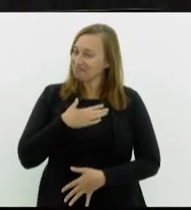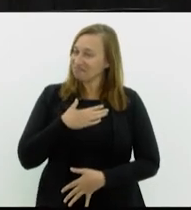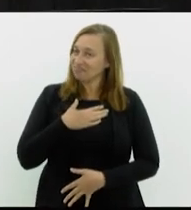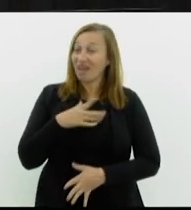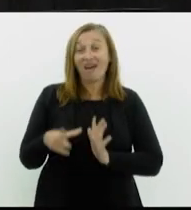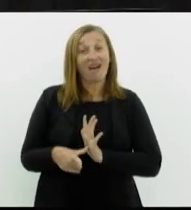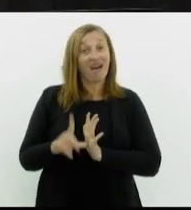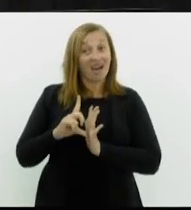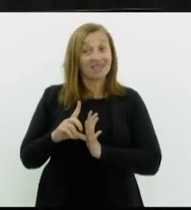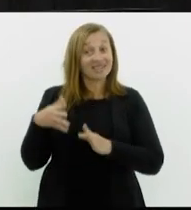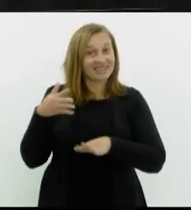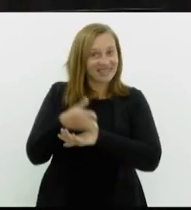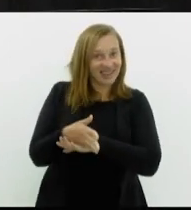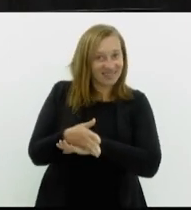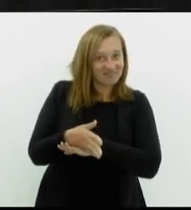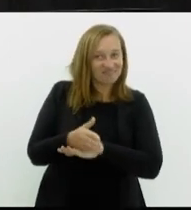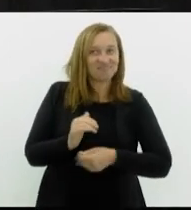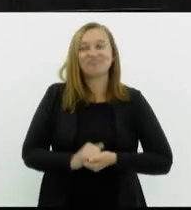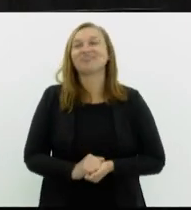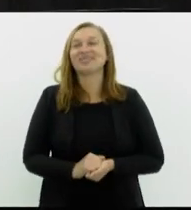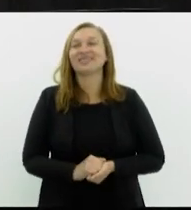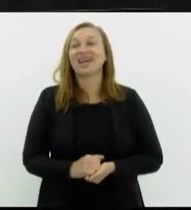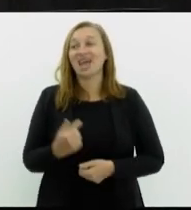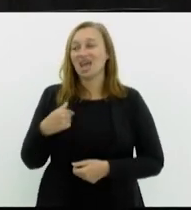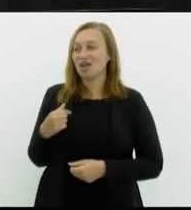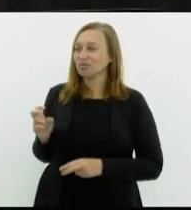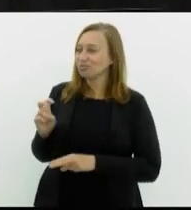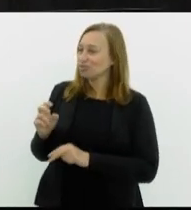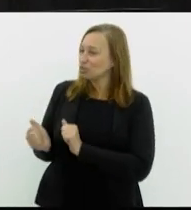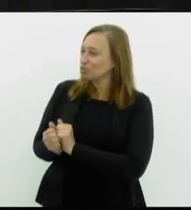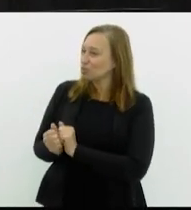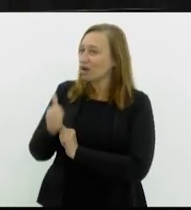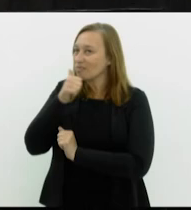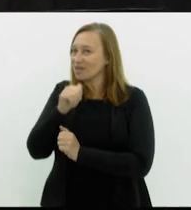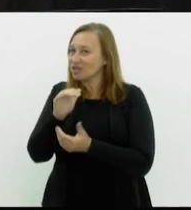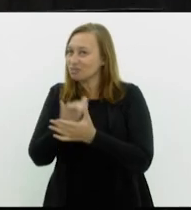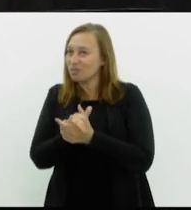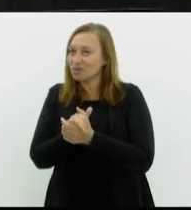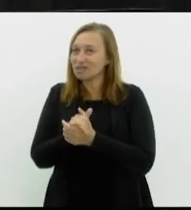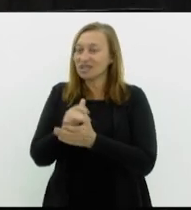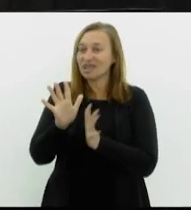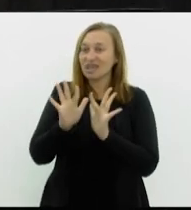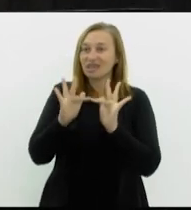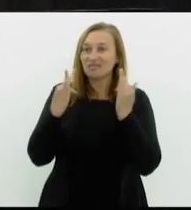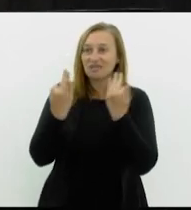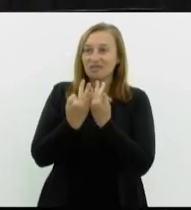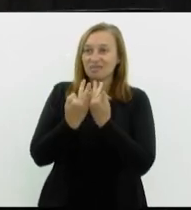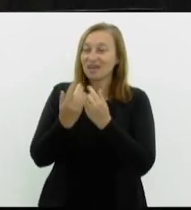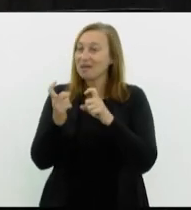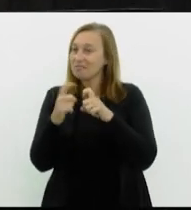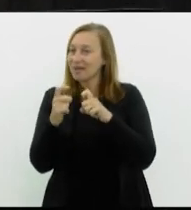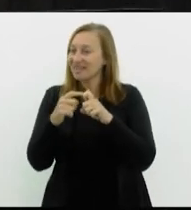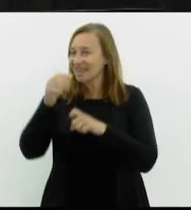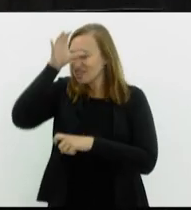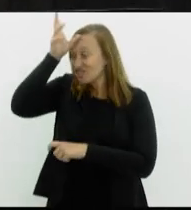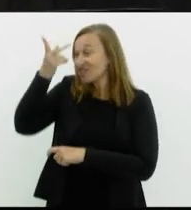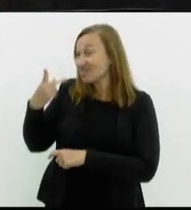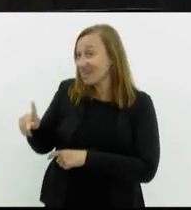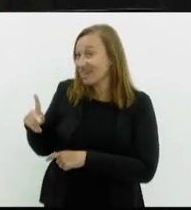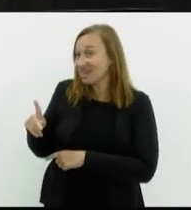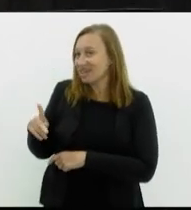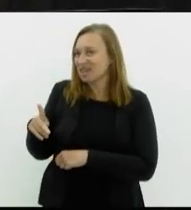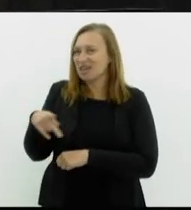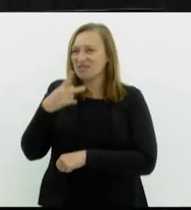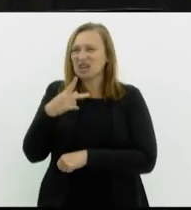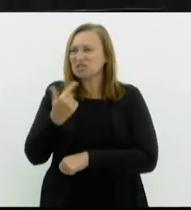Antes de Vossa Excelência chegar, estou eu ali com a minha esposa e com a família, a minha médica, que é tia dela. Aí ele falou,